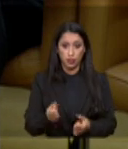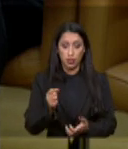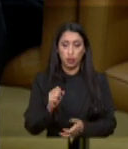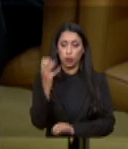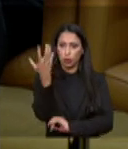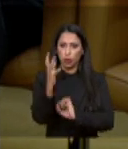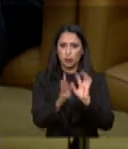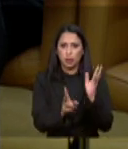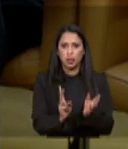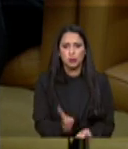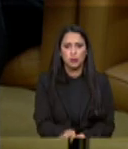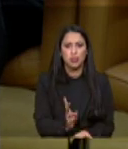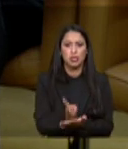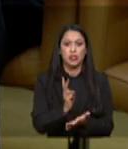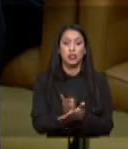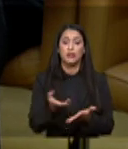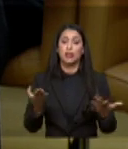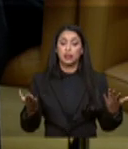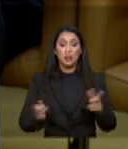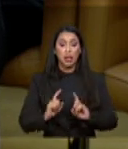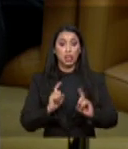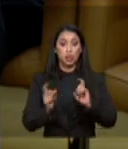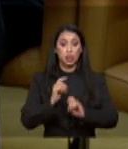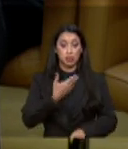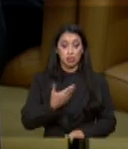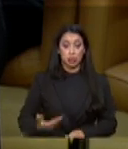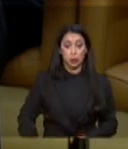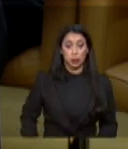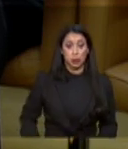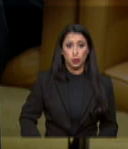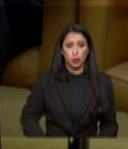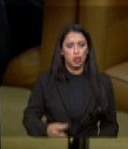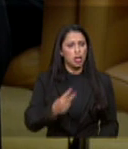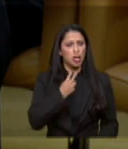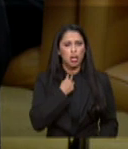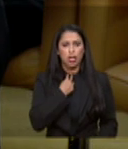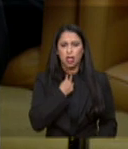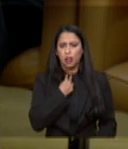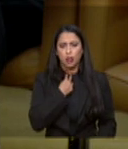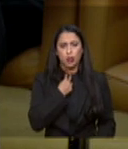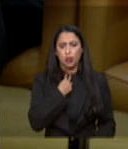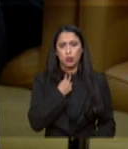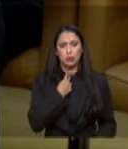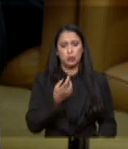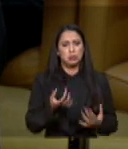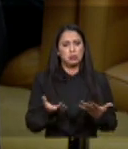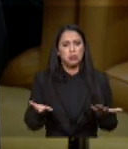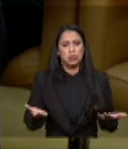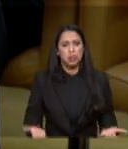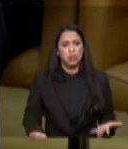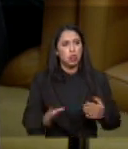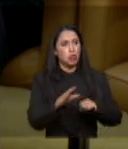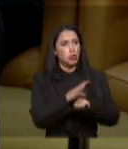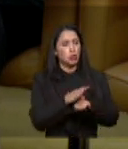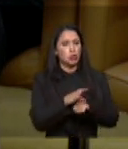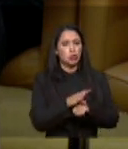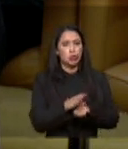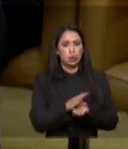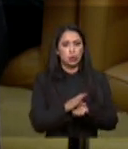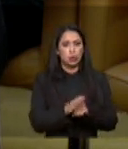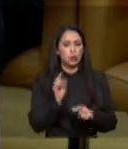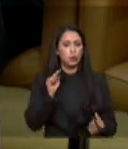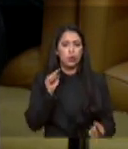ambiente. Do mesmo modo, a administração pública federal não pode dispor da forma constitucional e